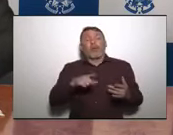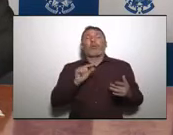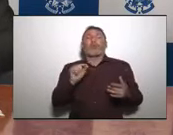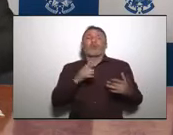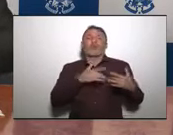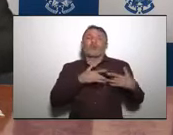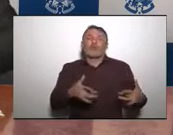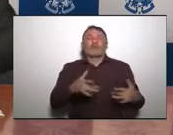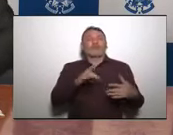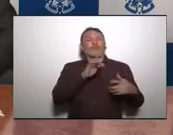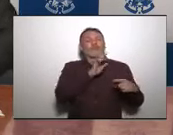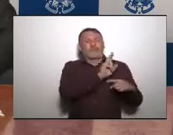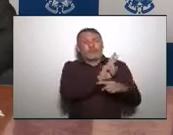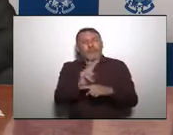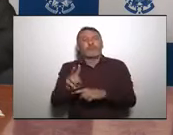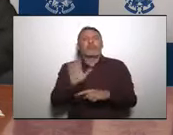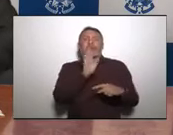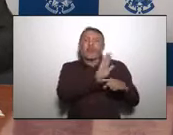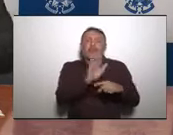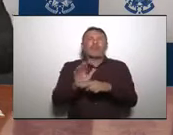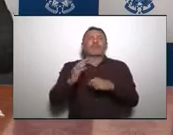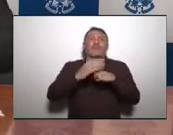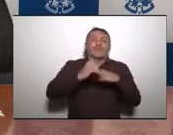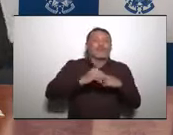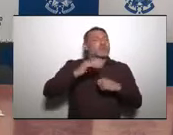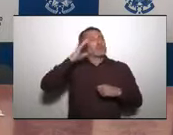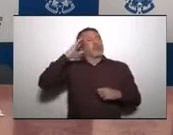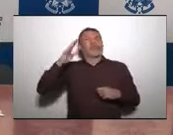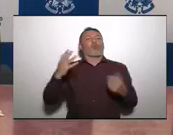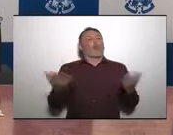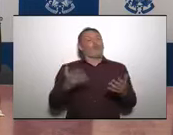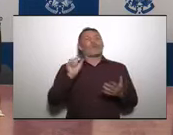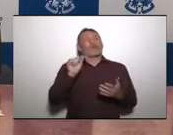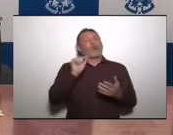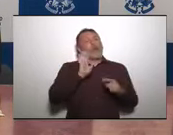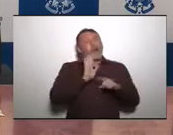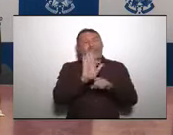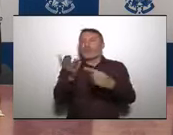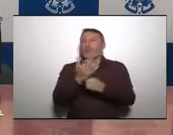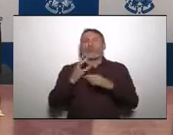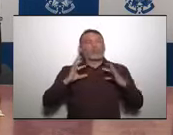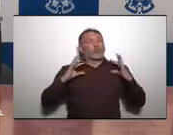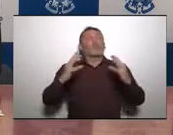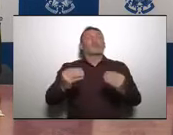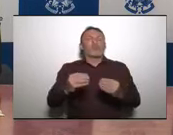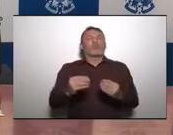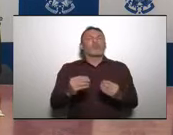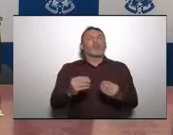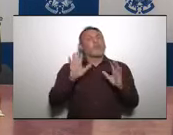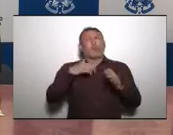presente e contaminando todos nós. Eu acho que todo mundo pode ajudar, mas tem visto aí muita gente já colaborando.